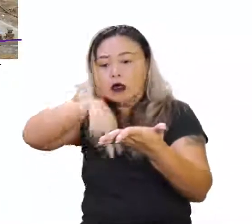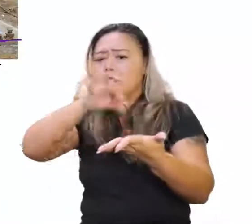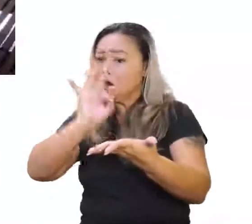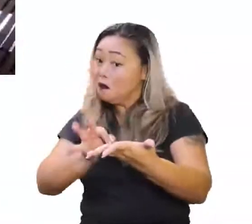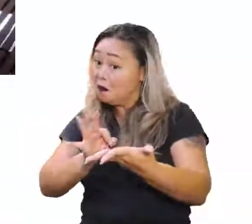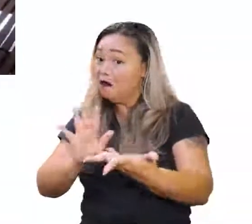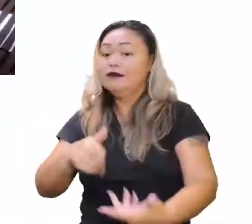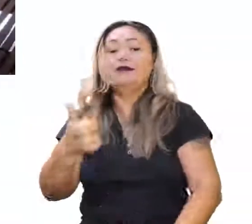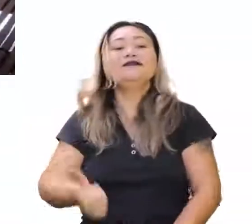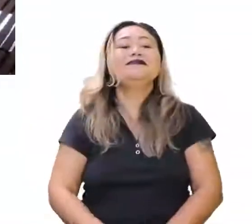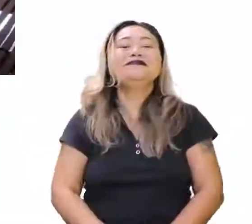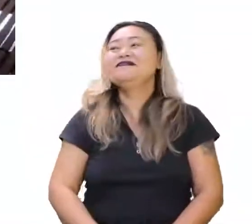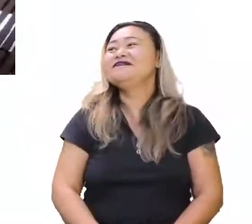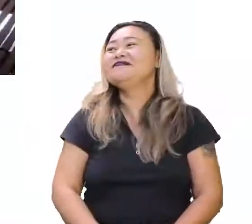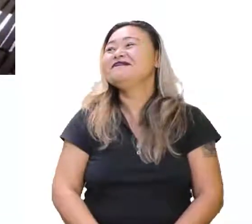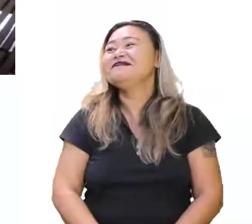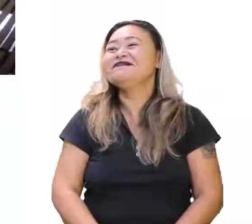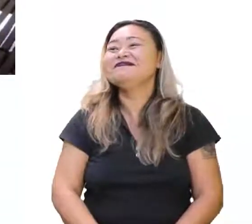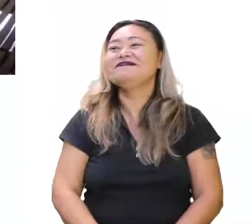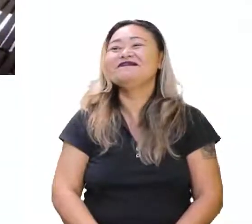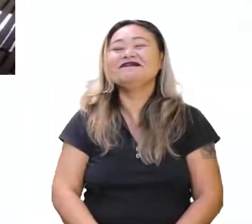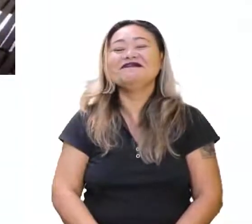direitinho.